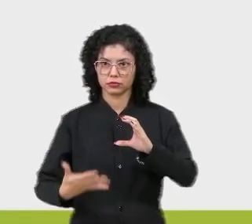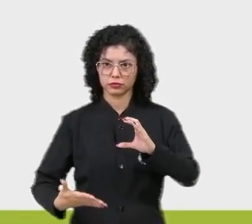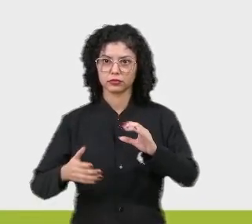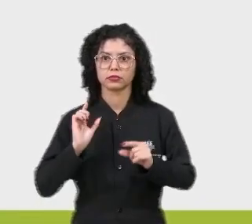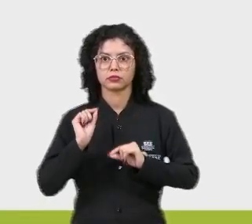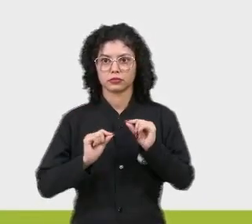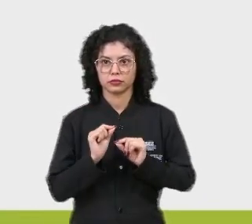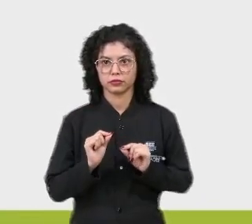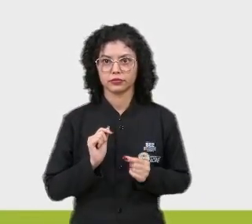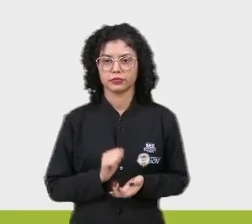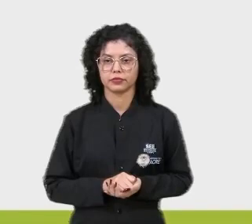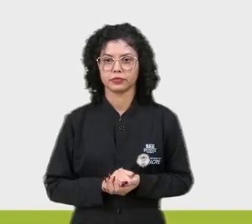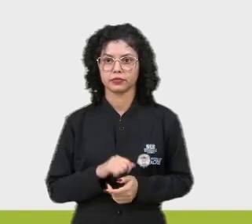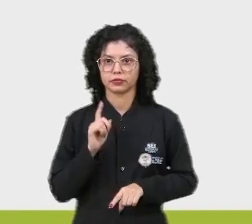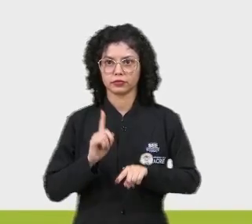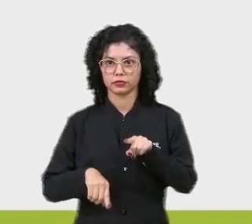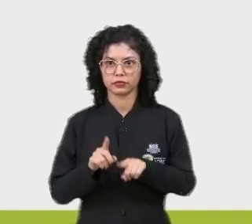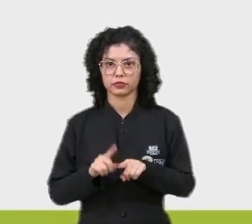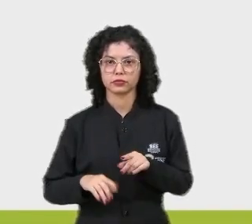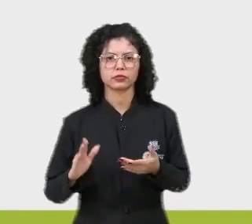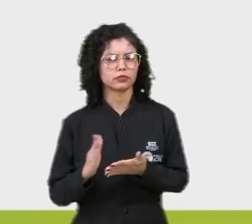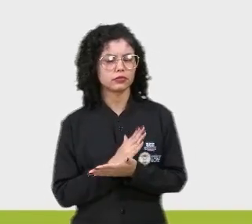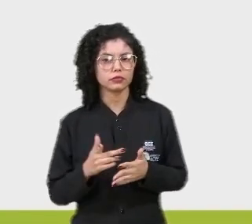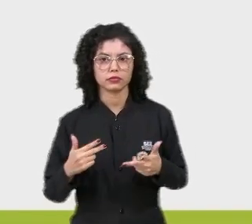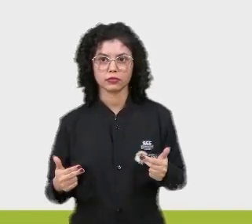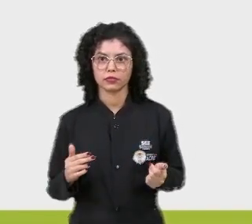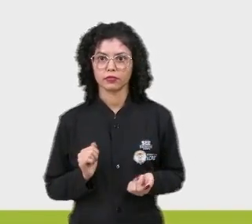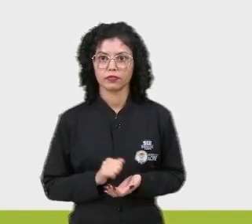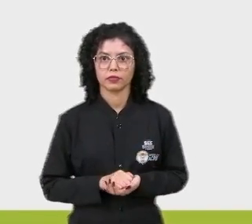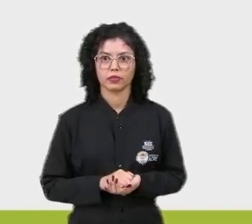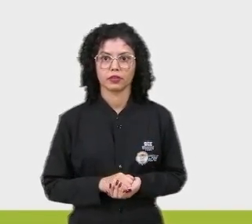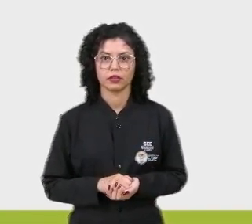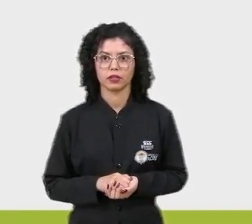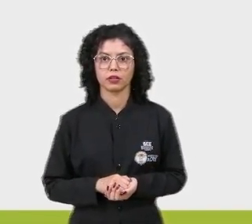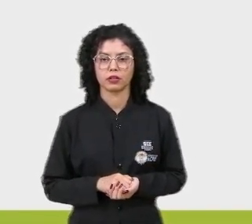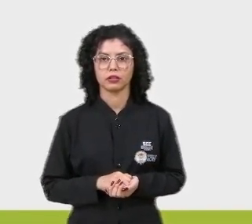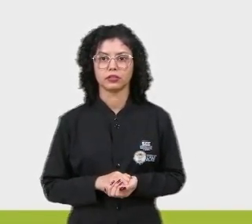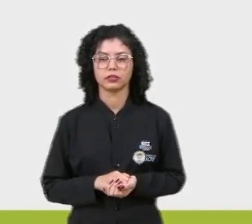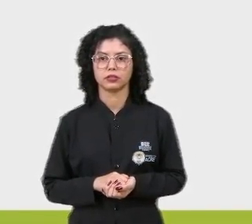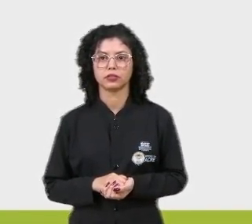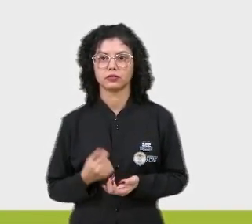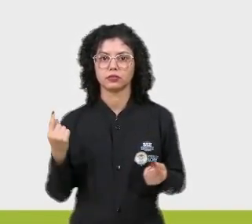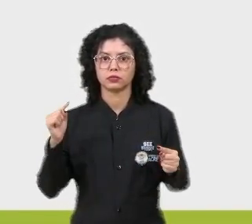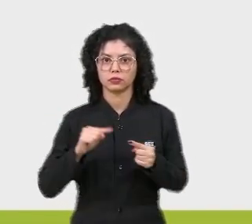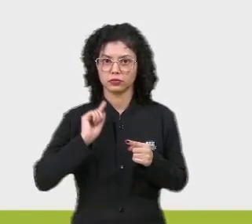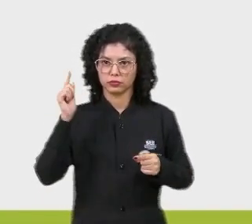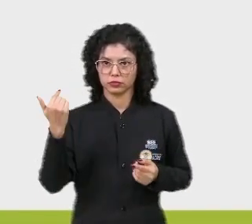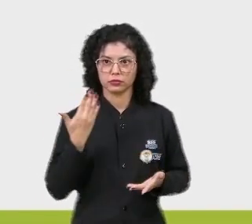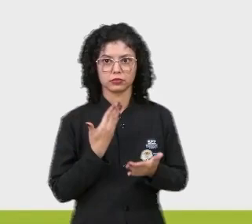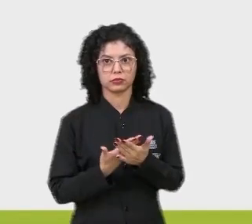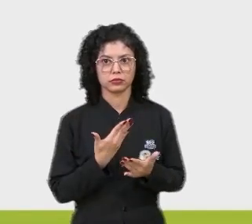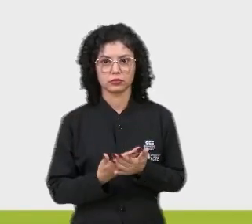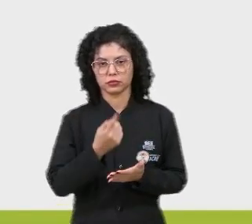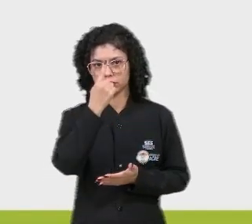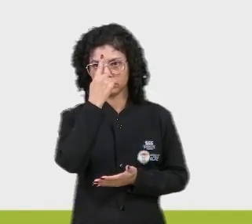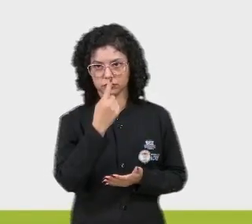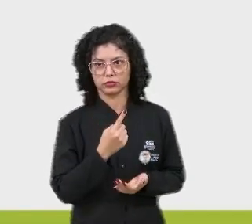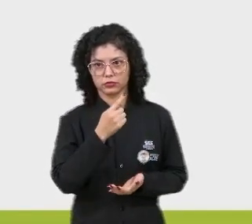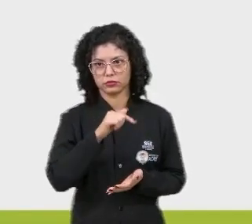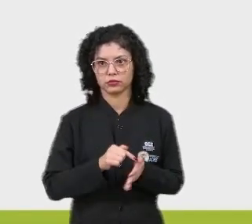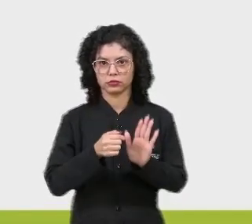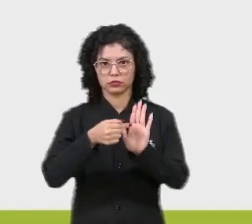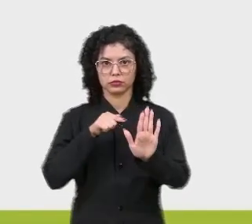aí e materialização de algo personificação próximas aulas vamos falar sobre figuras de